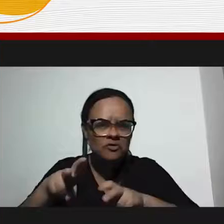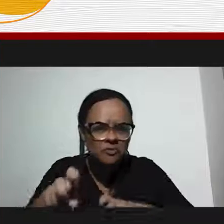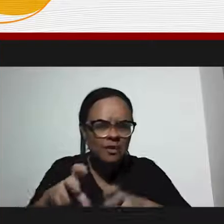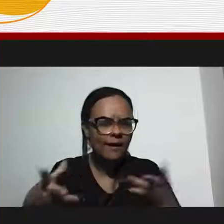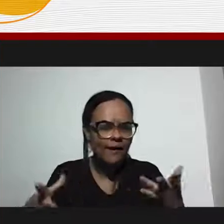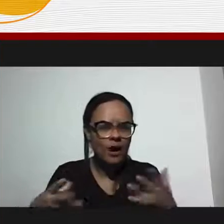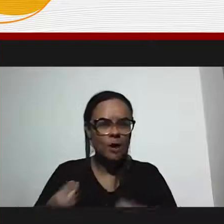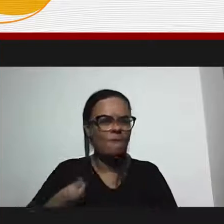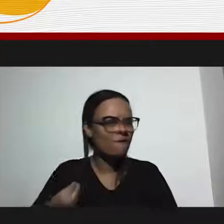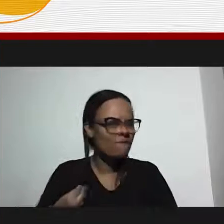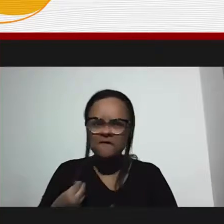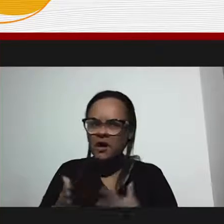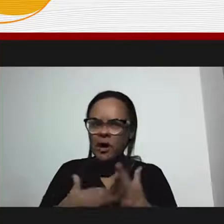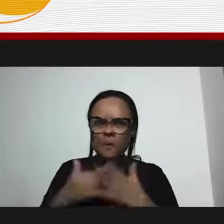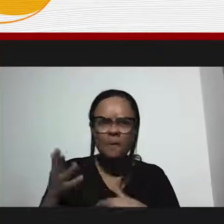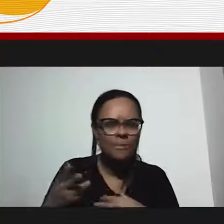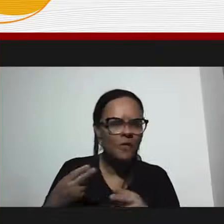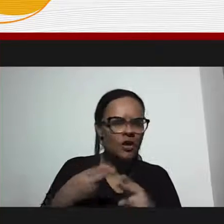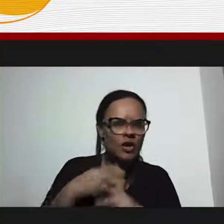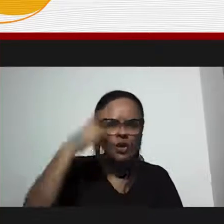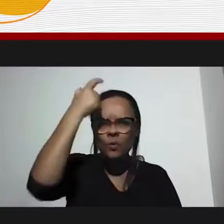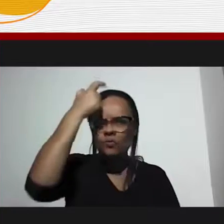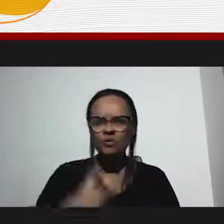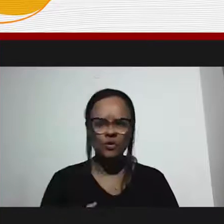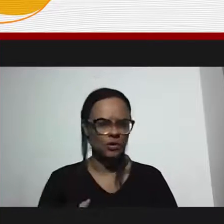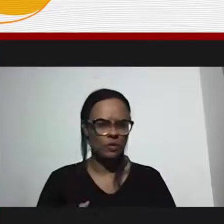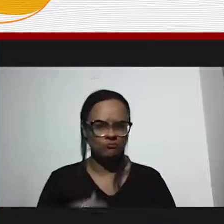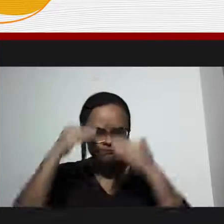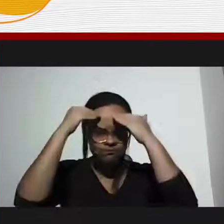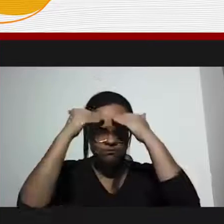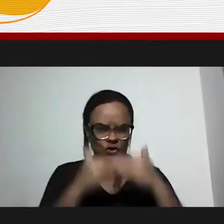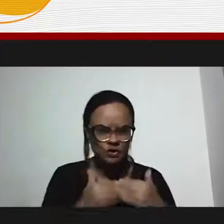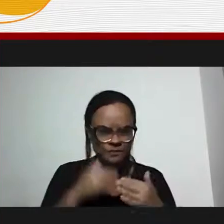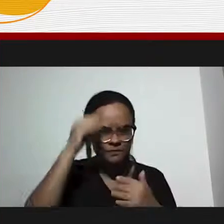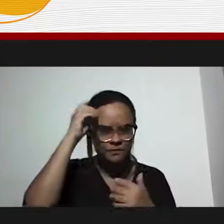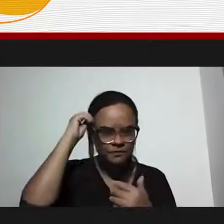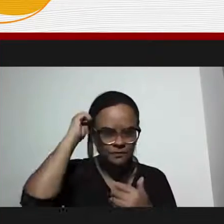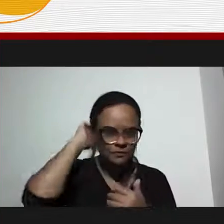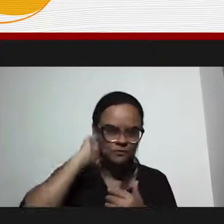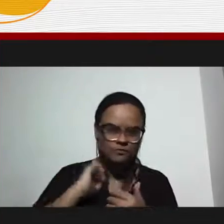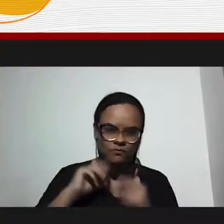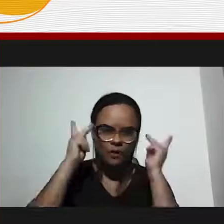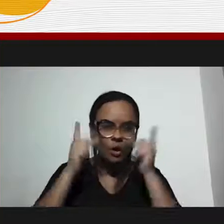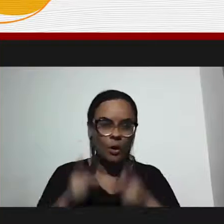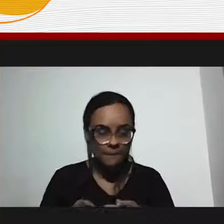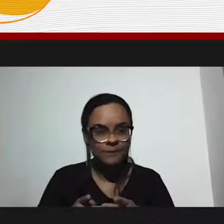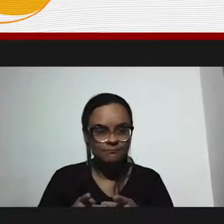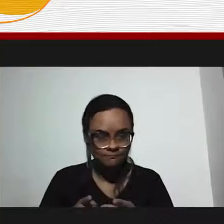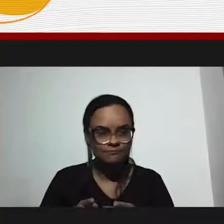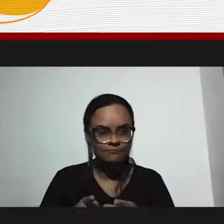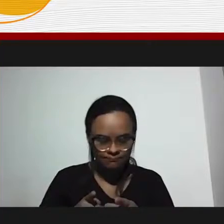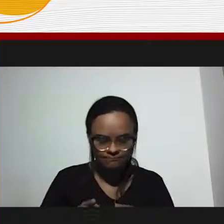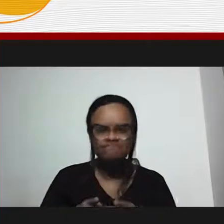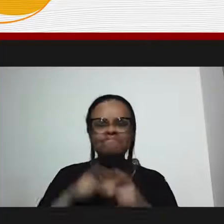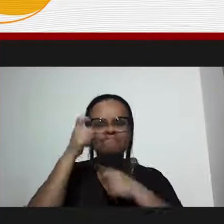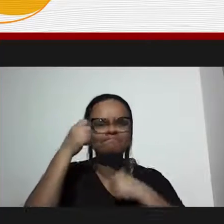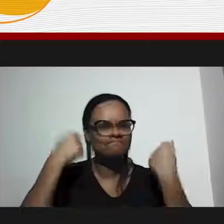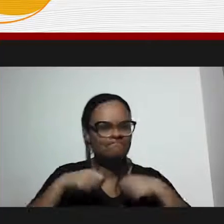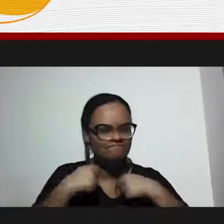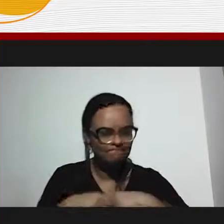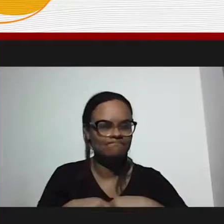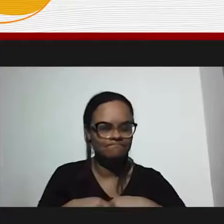seja na vida, sendo cidadão, tendo respeito, tendo dignidade, mas é claro que a gente precisa